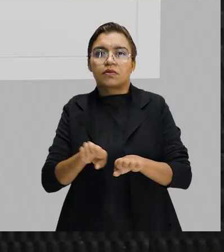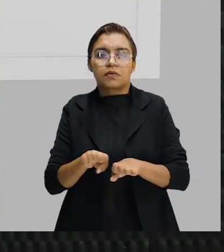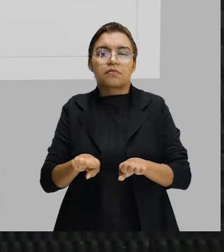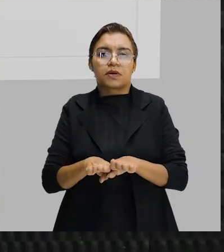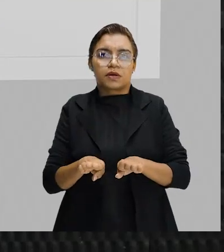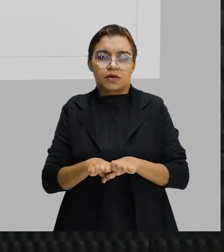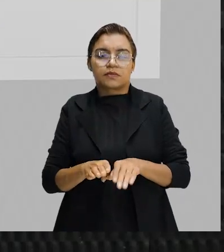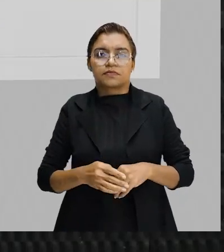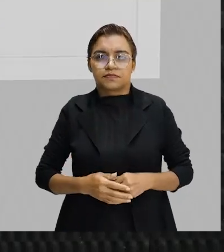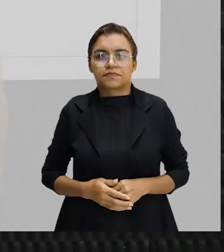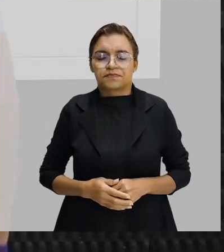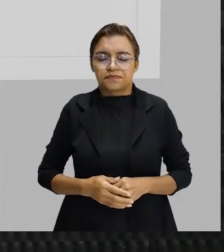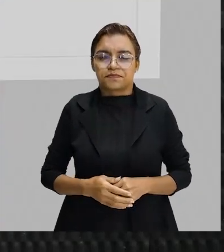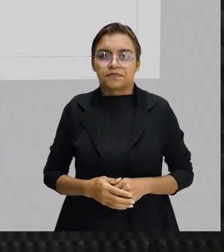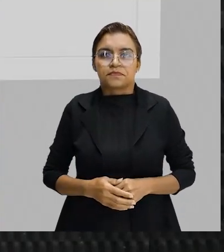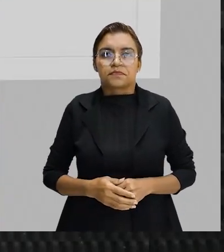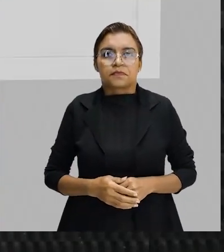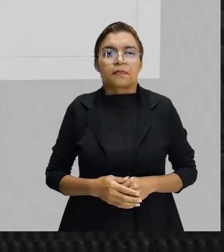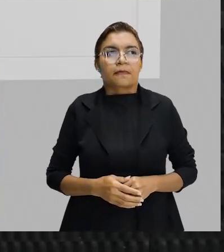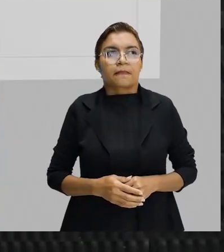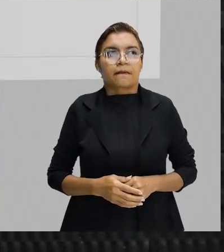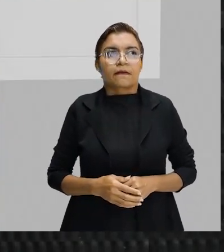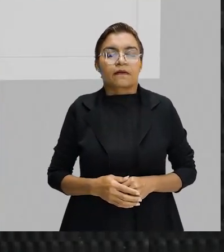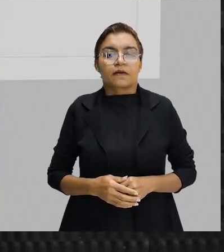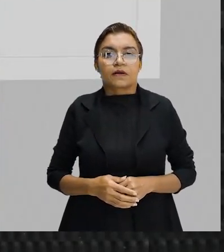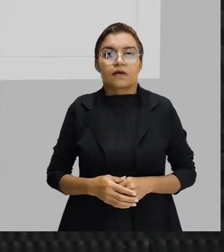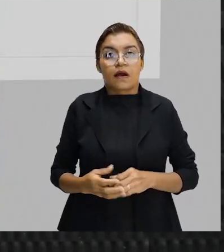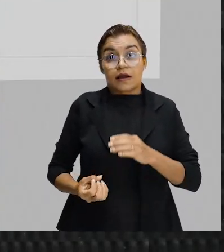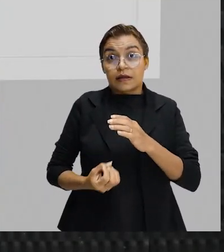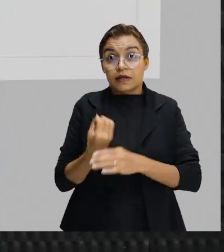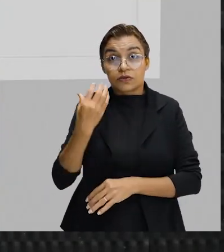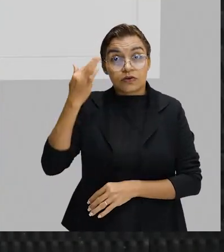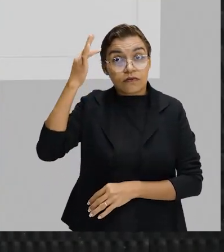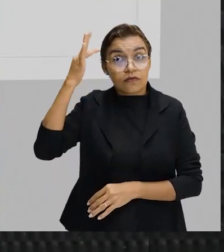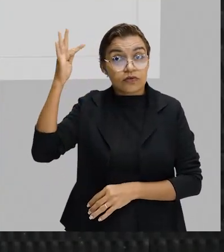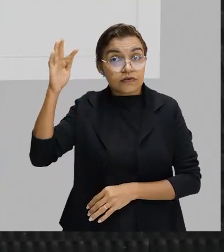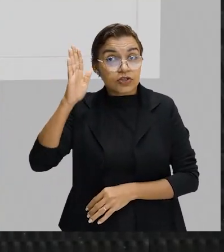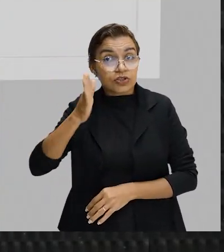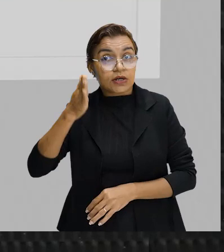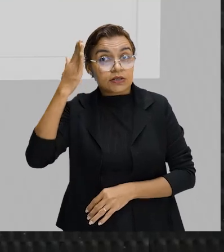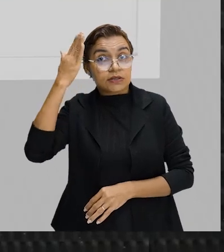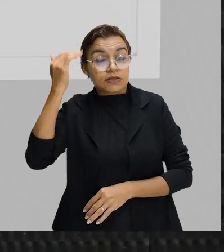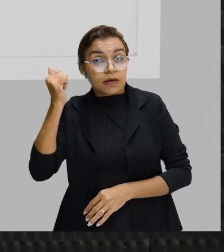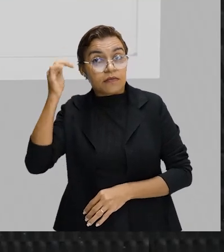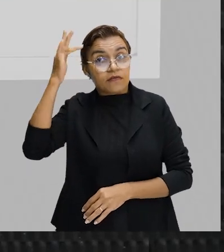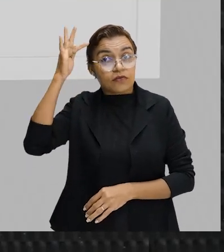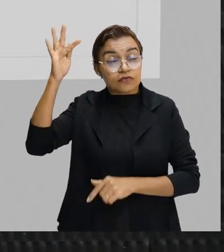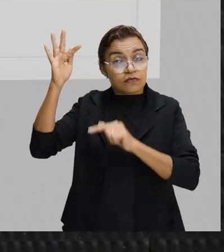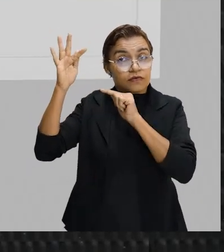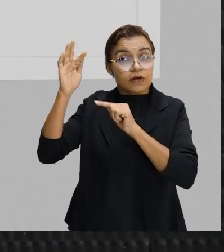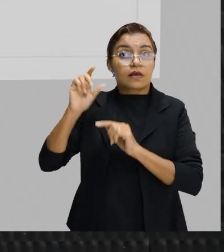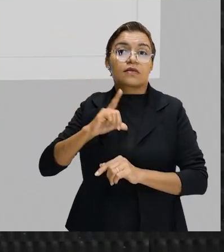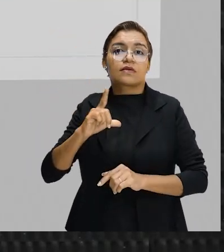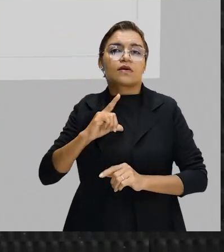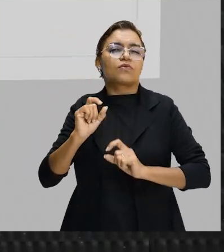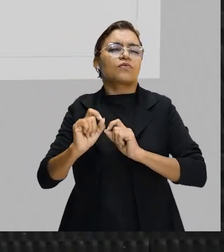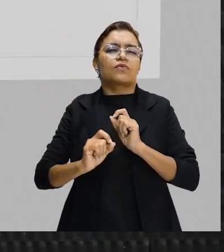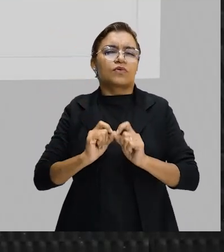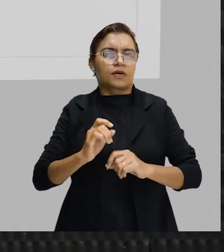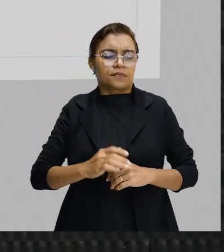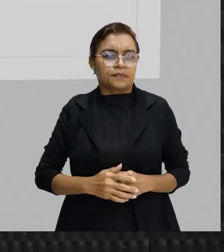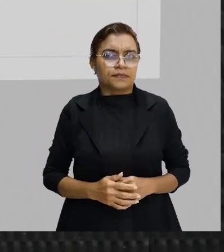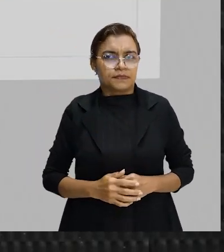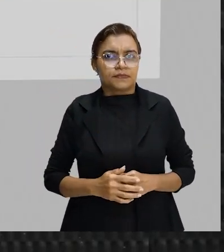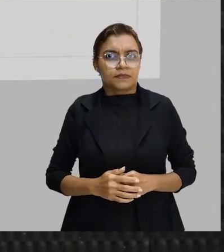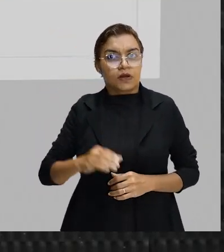está no nascedouro da coisa. Quando você trata das origens da filosofia, obviamente você já sabe que a filosofia ela tem a ver com